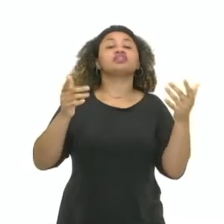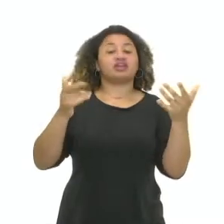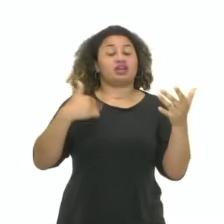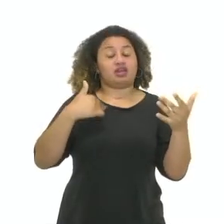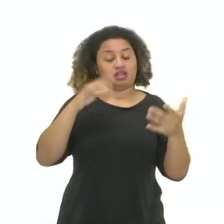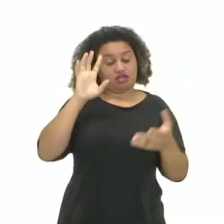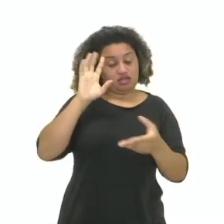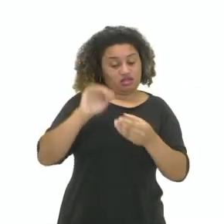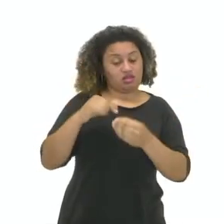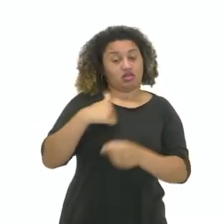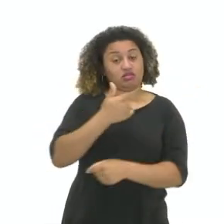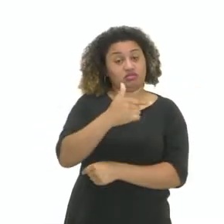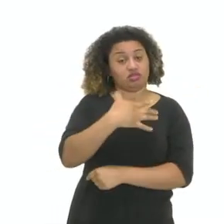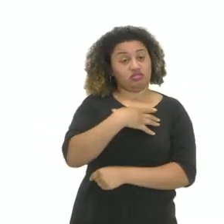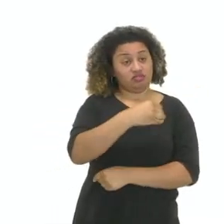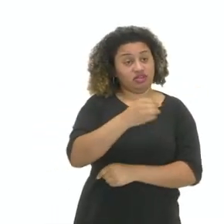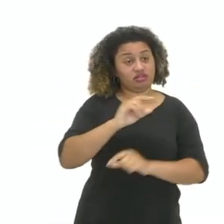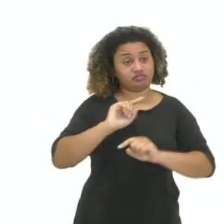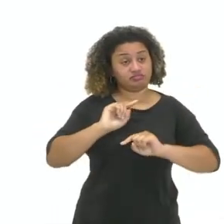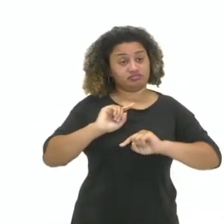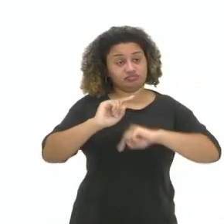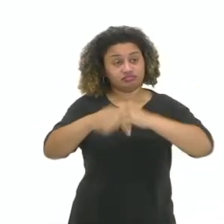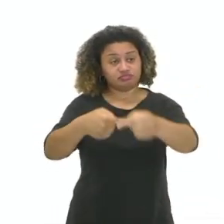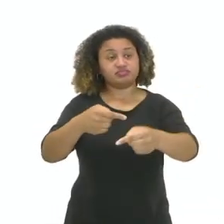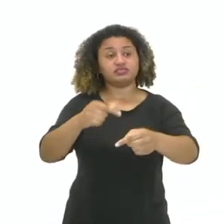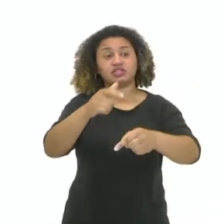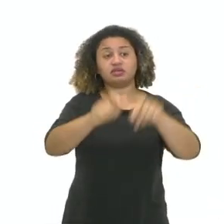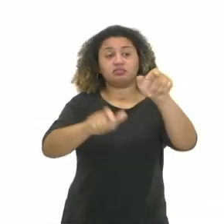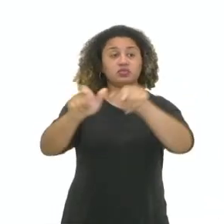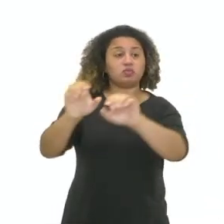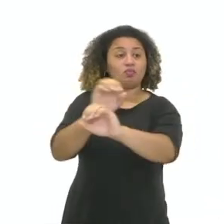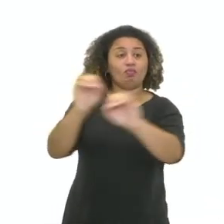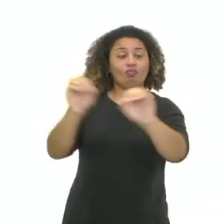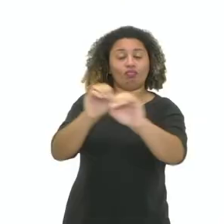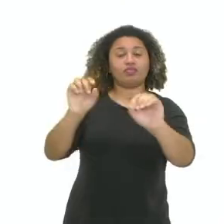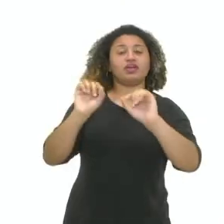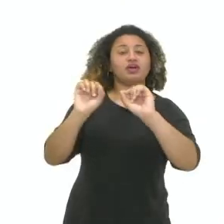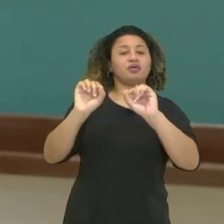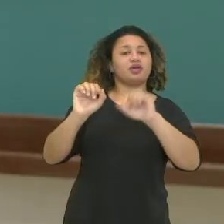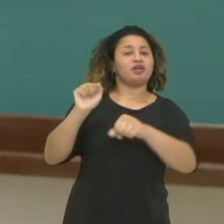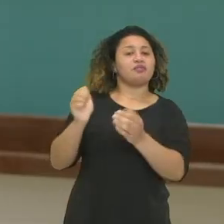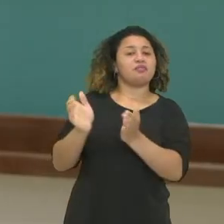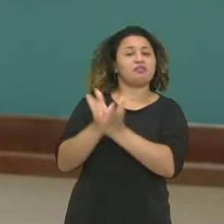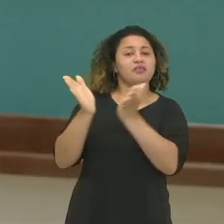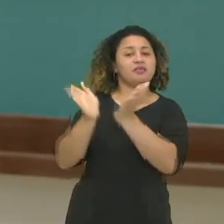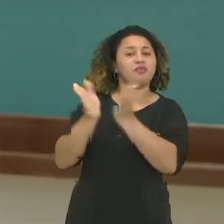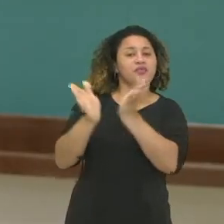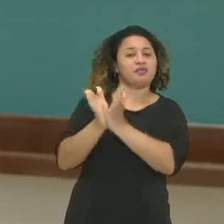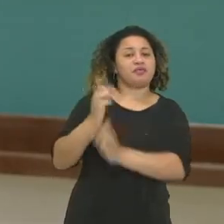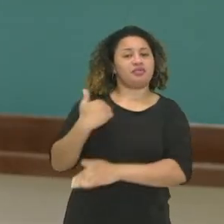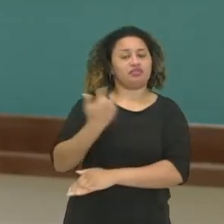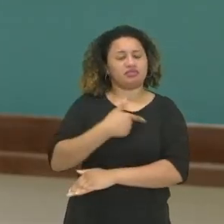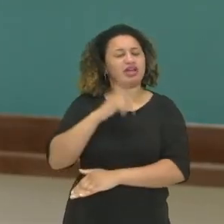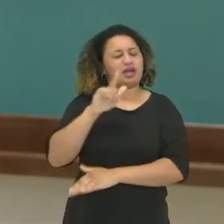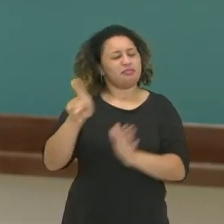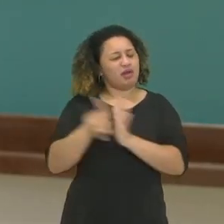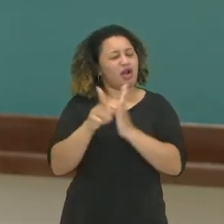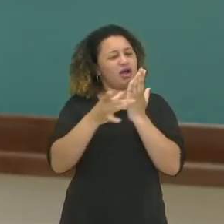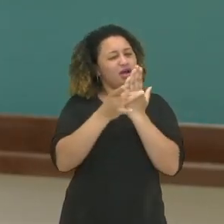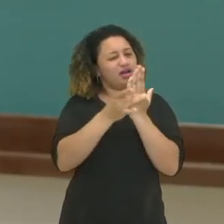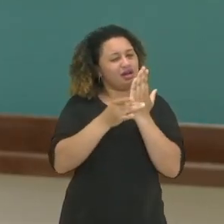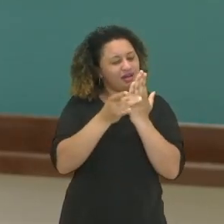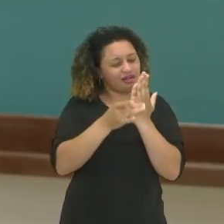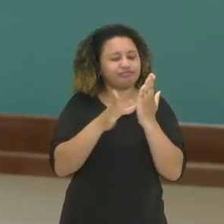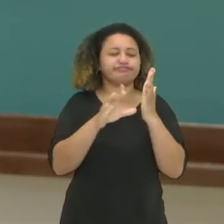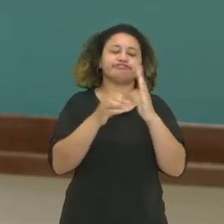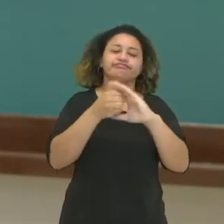Não tive filhos, não transmitia nenhuma criatura o legado da nossa miséria. bem realista, bem ícone